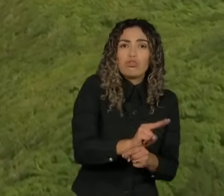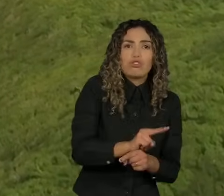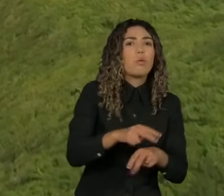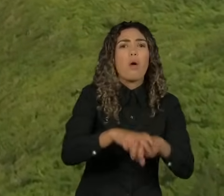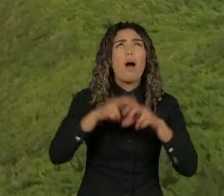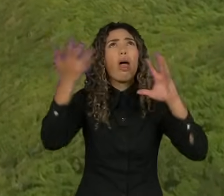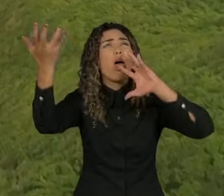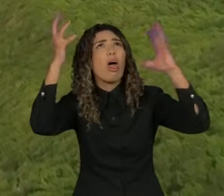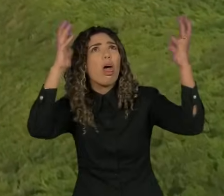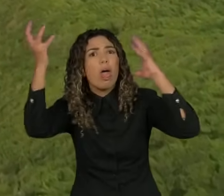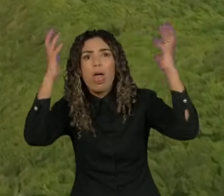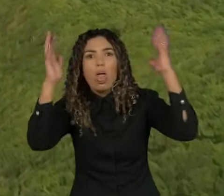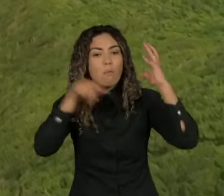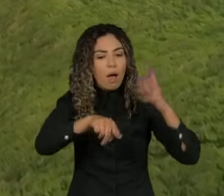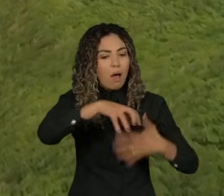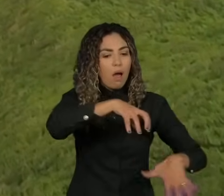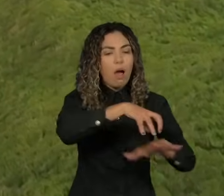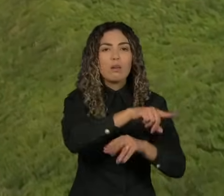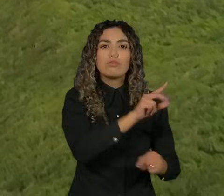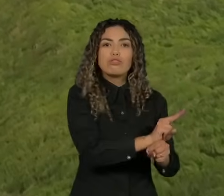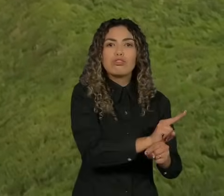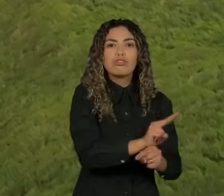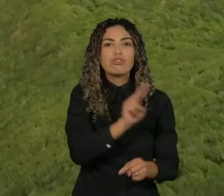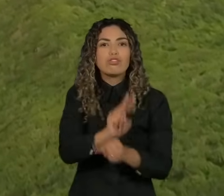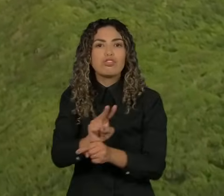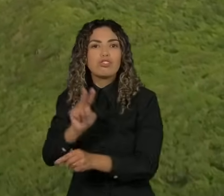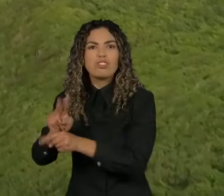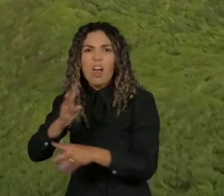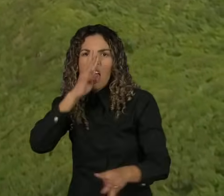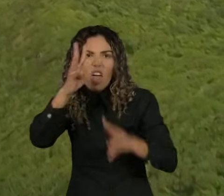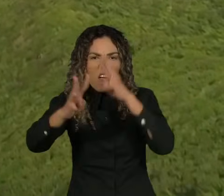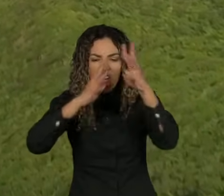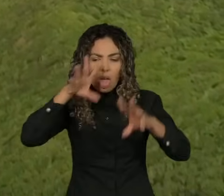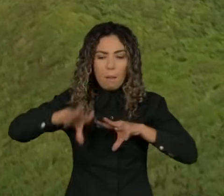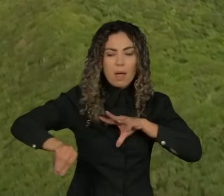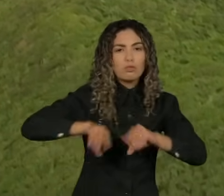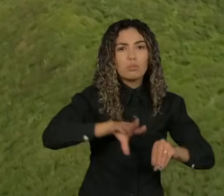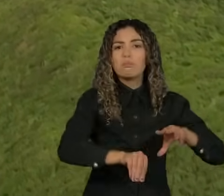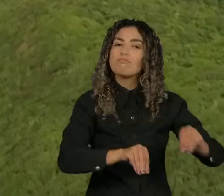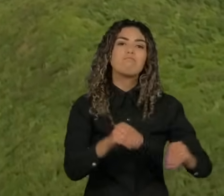mudanças climáticas ou espécies invasoras.